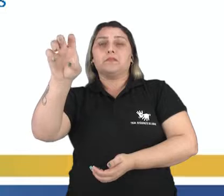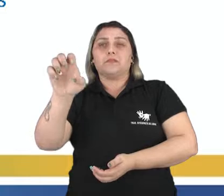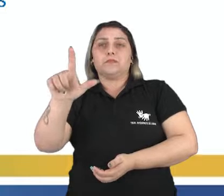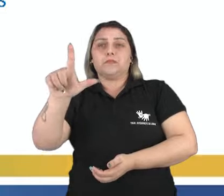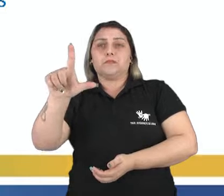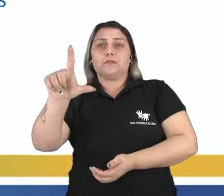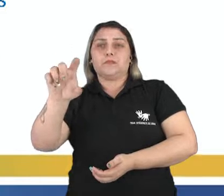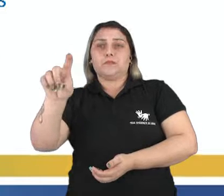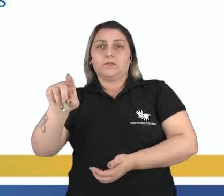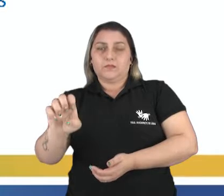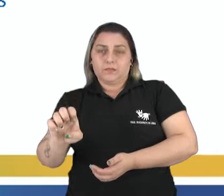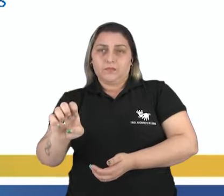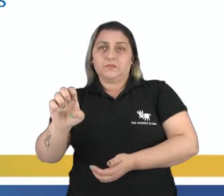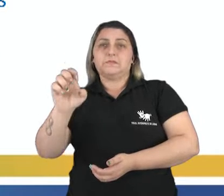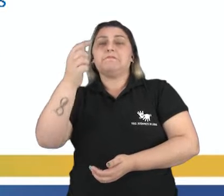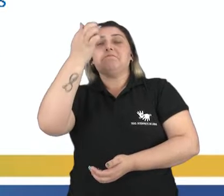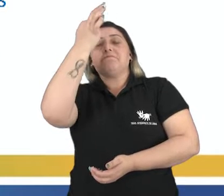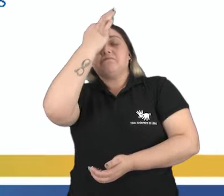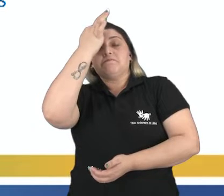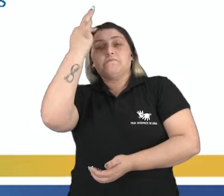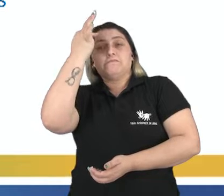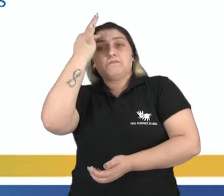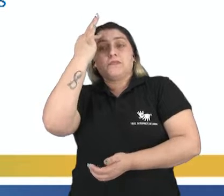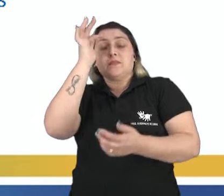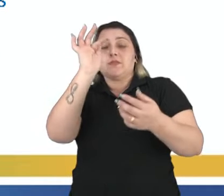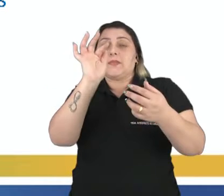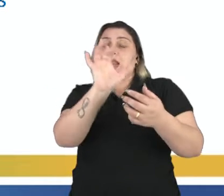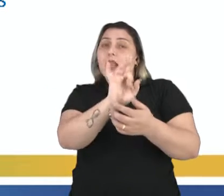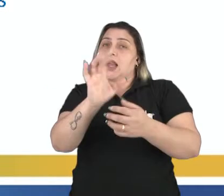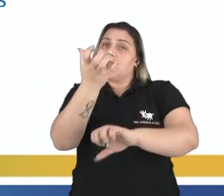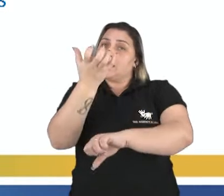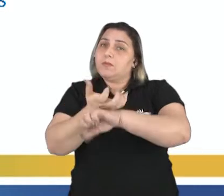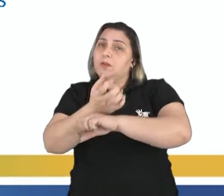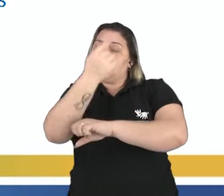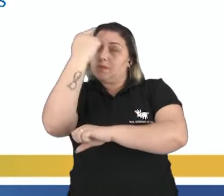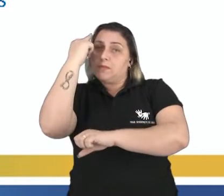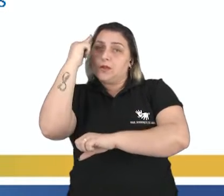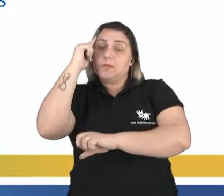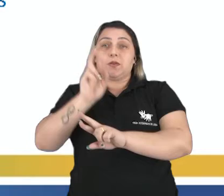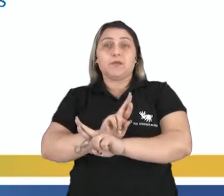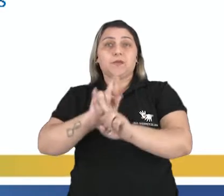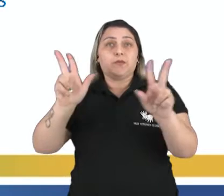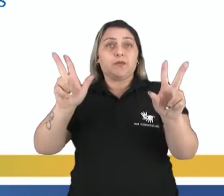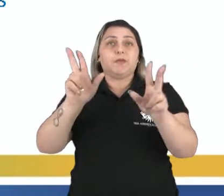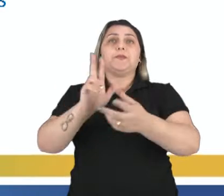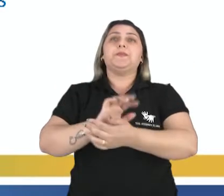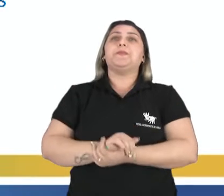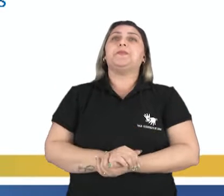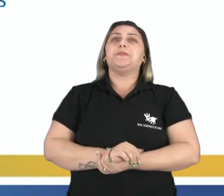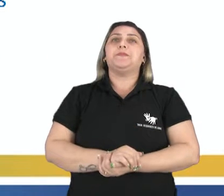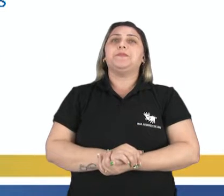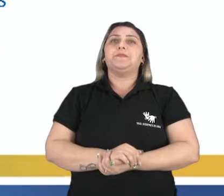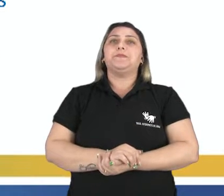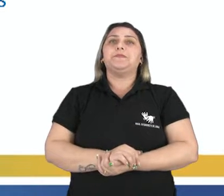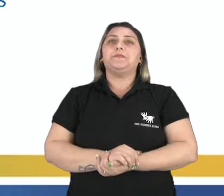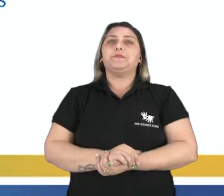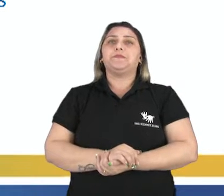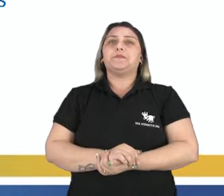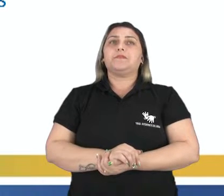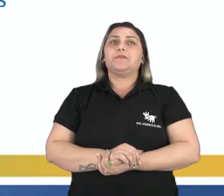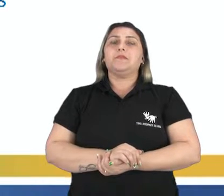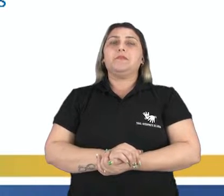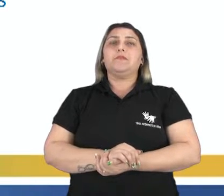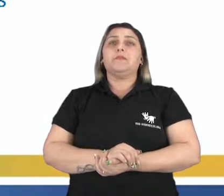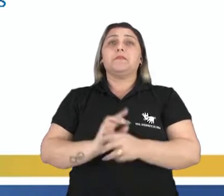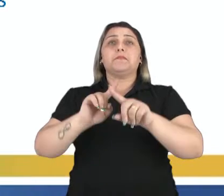na corrente da filosofia, outro pensamento na corrente da arte e outro da ciência, tá? E aí ele